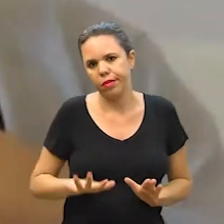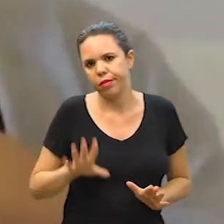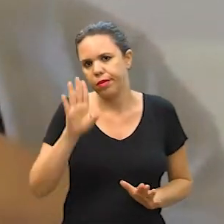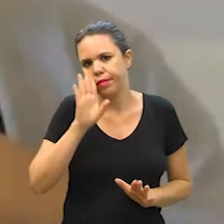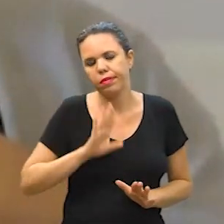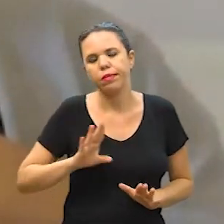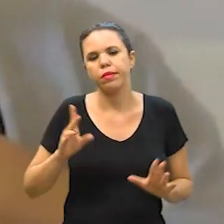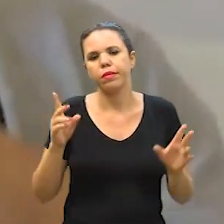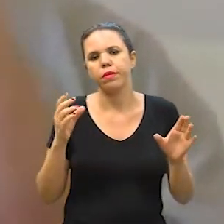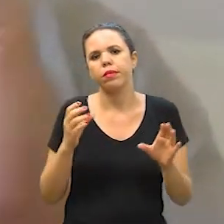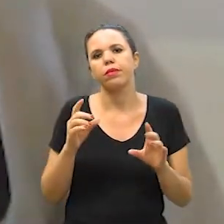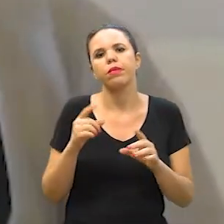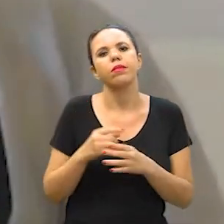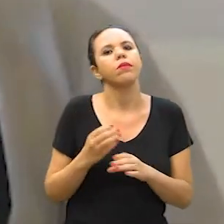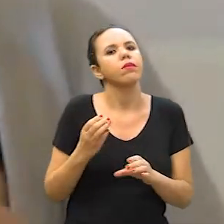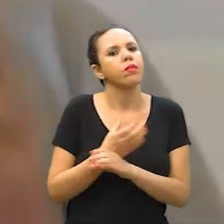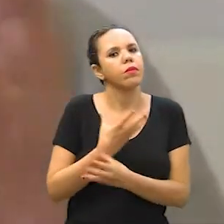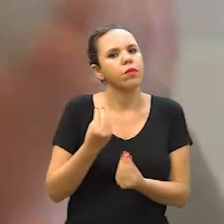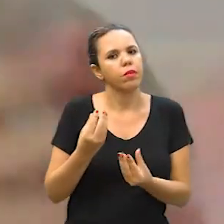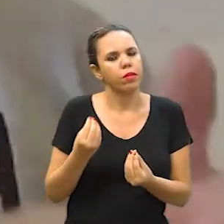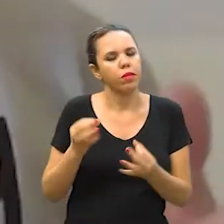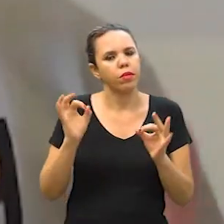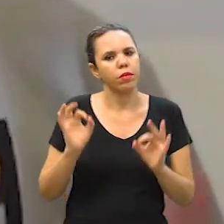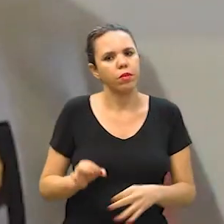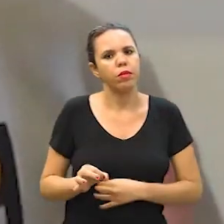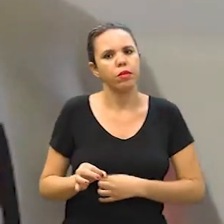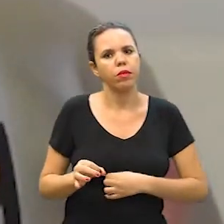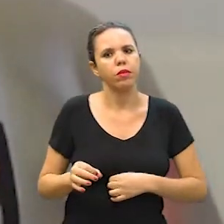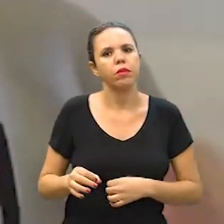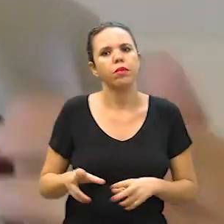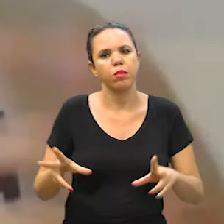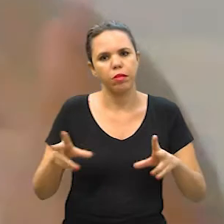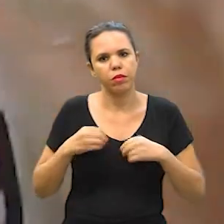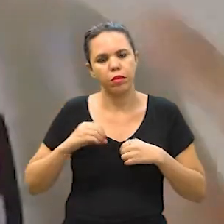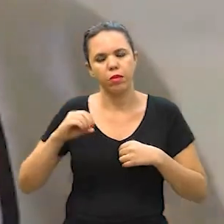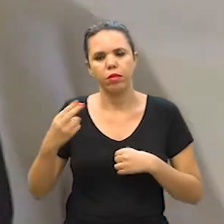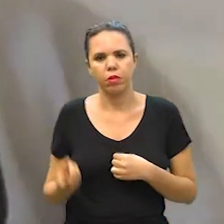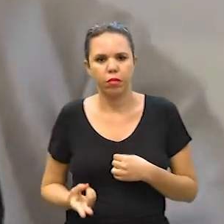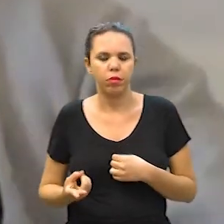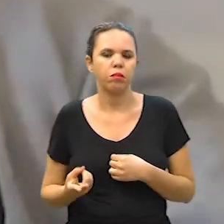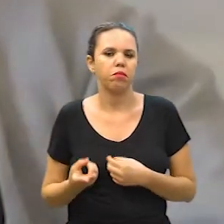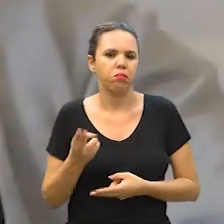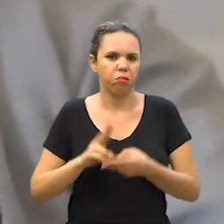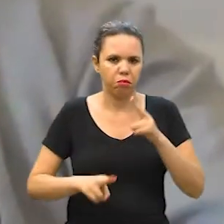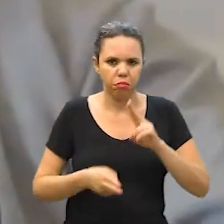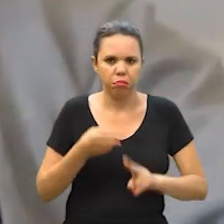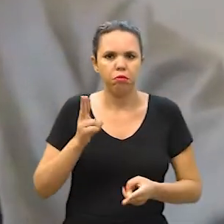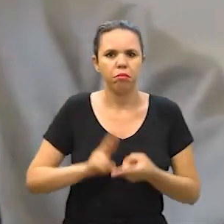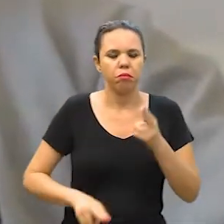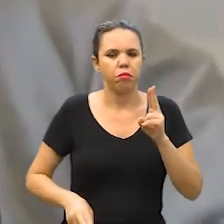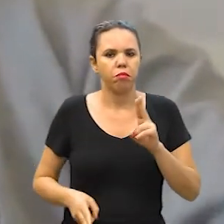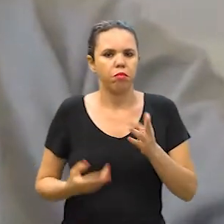muito completos, tanto por meritocracia, por aptidão do próprio estudo,